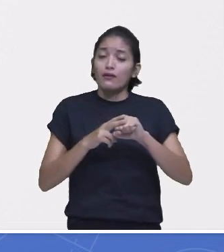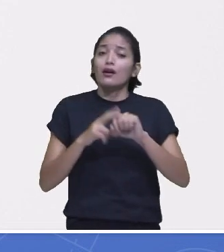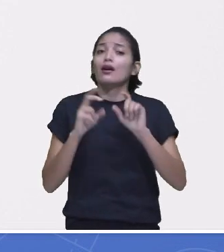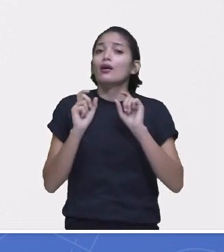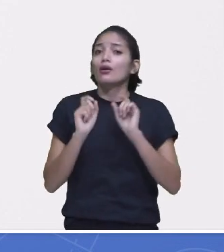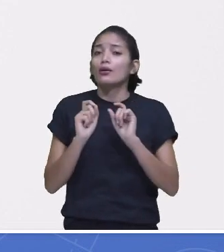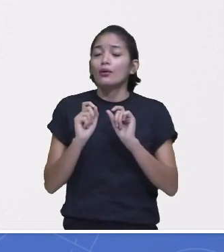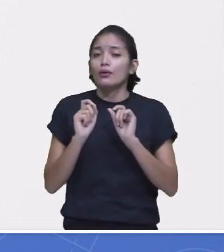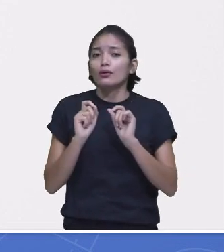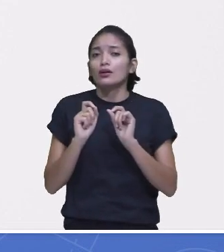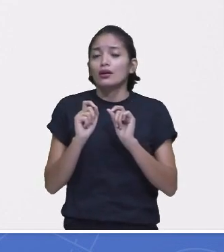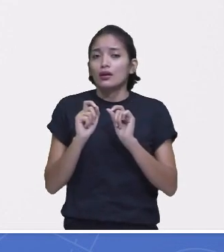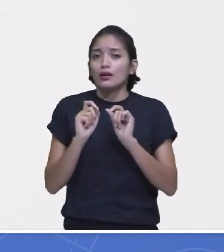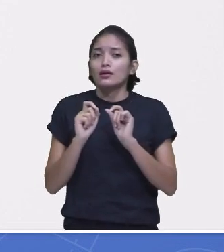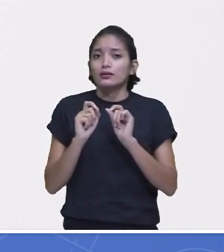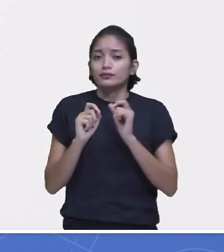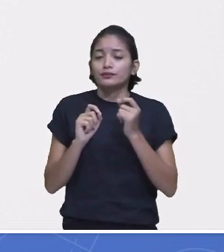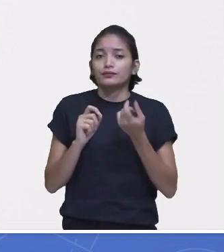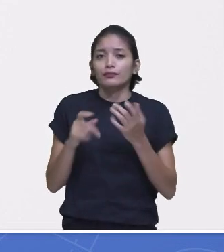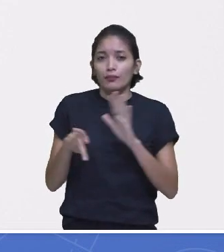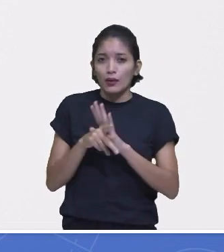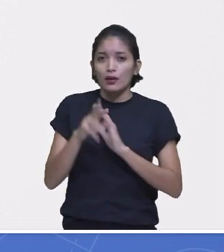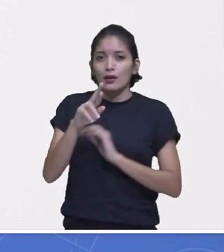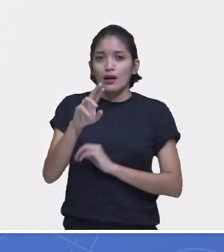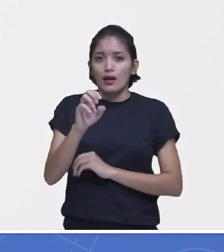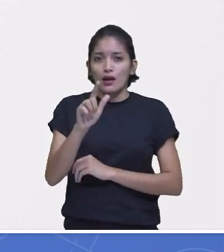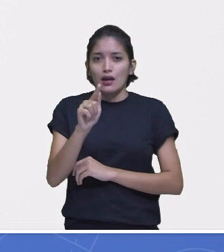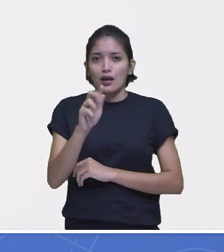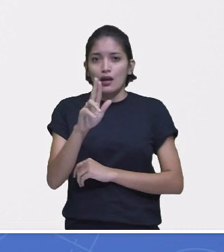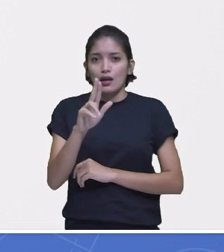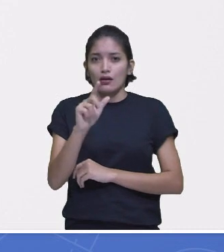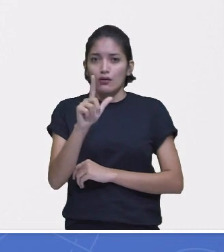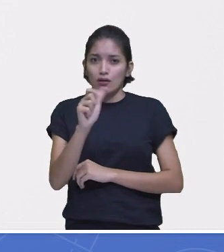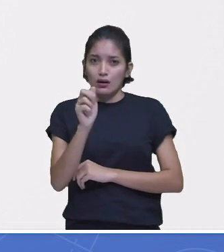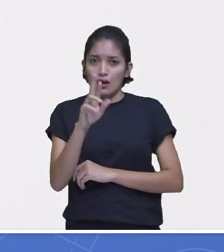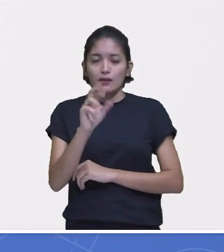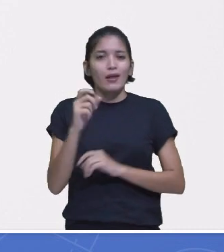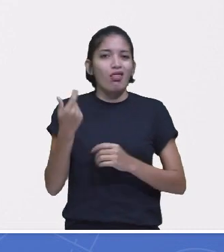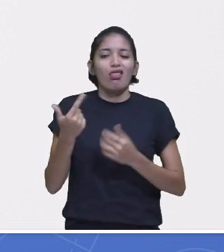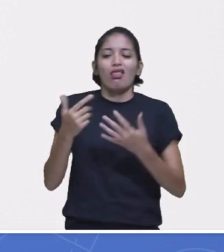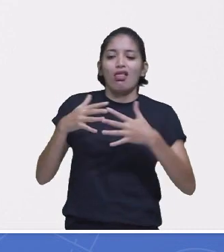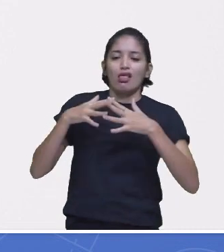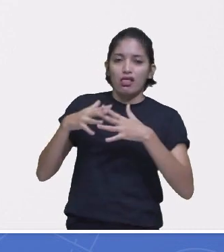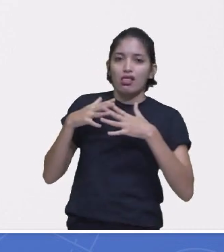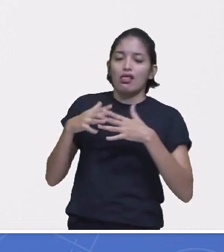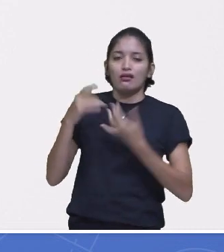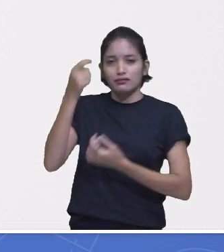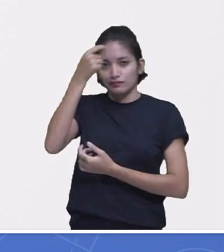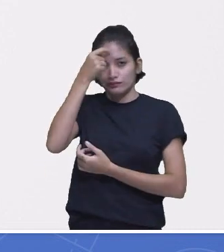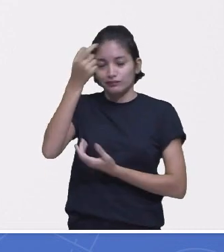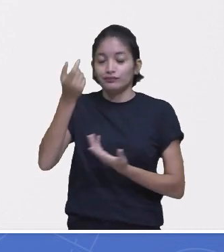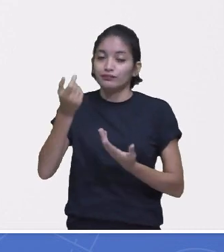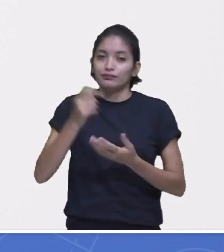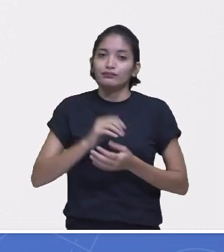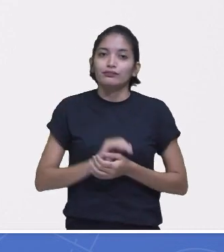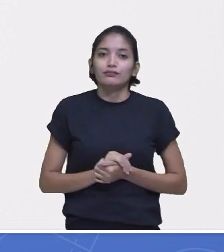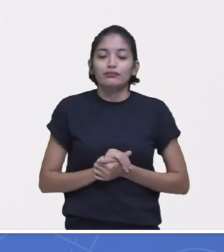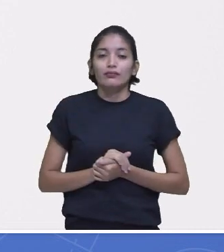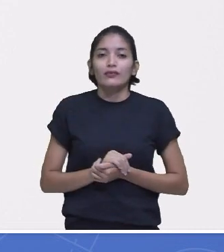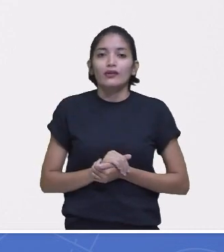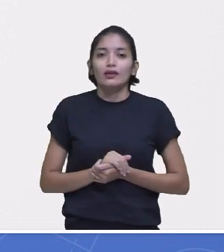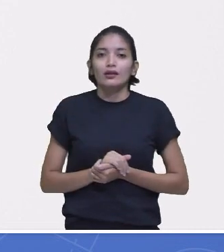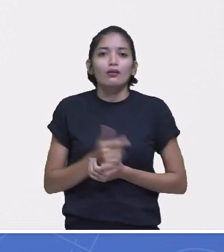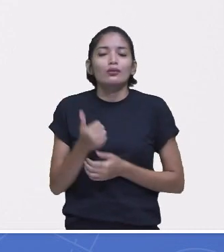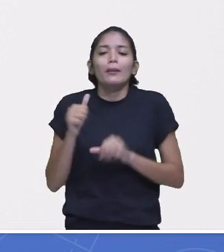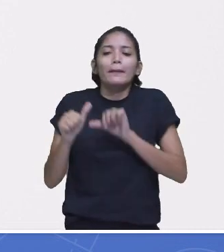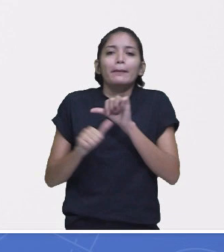todos verbos regulares, para não causar confusão na mente de vocês, claro. Ou seja, sem nenhuma